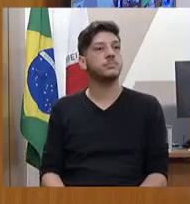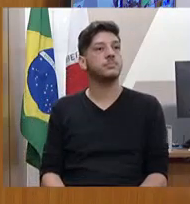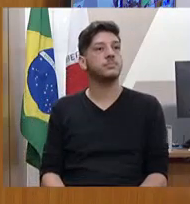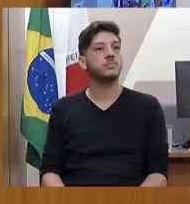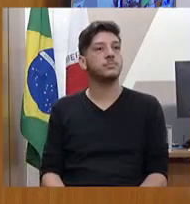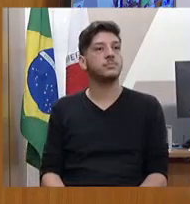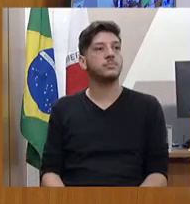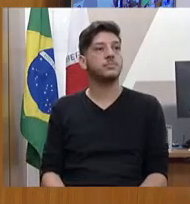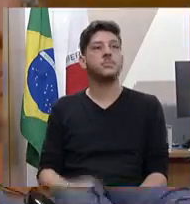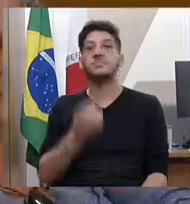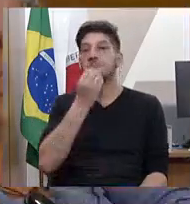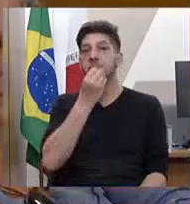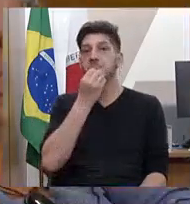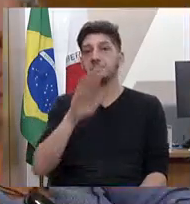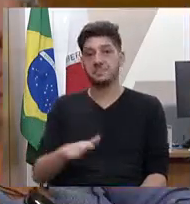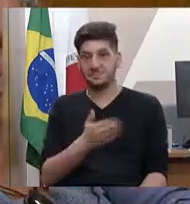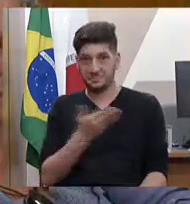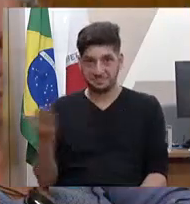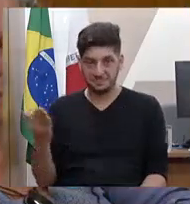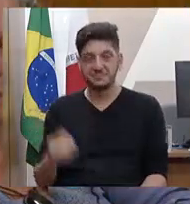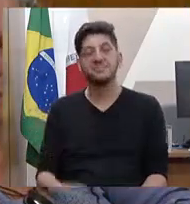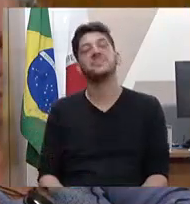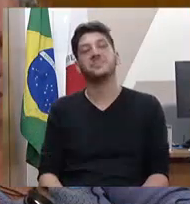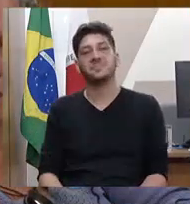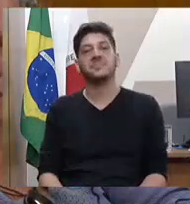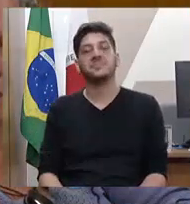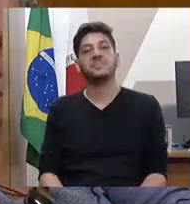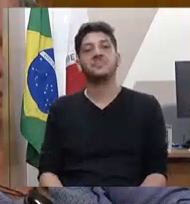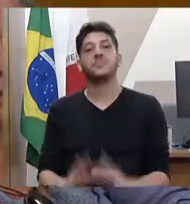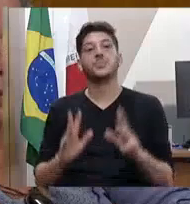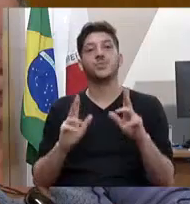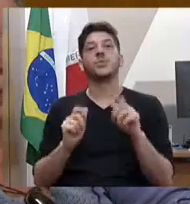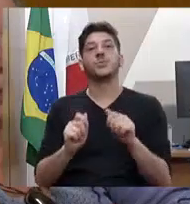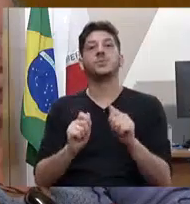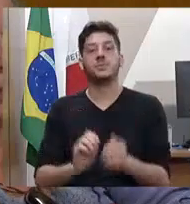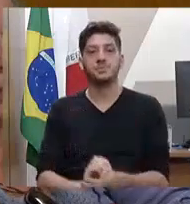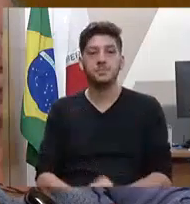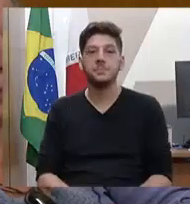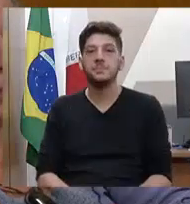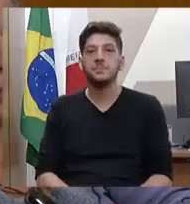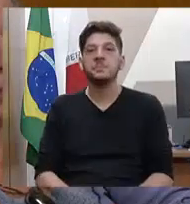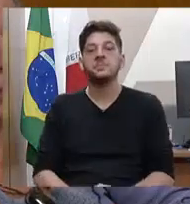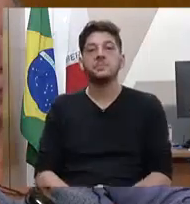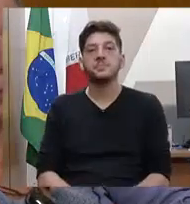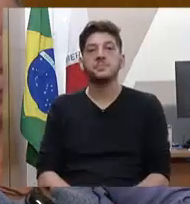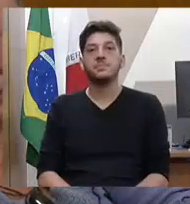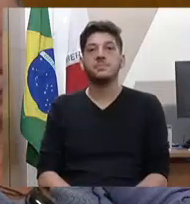Boa tarde a todas e todos agradecer